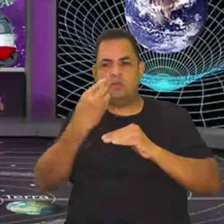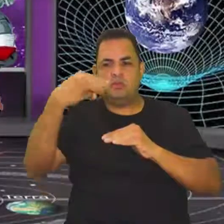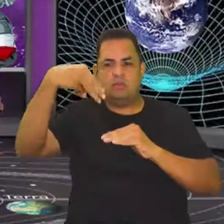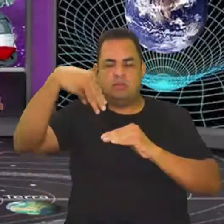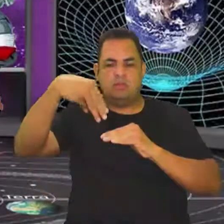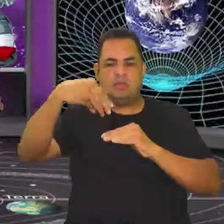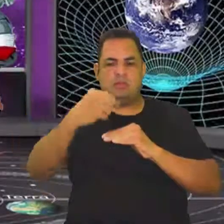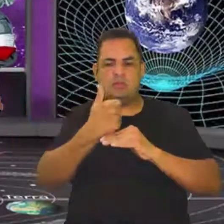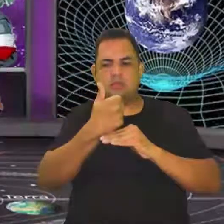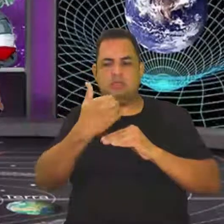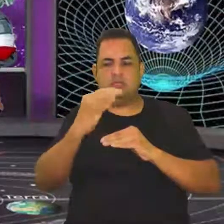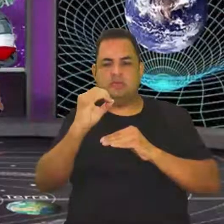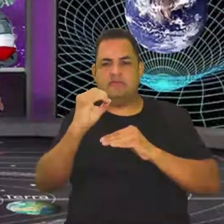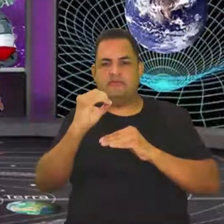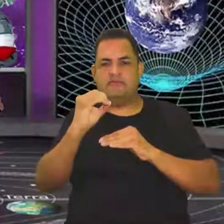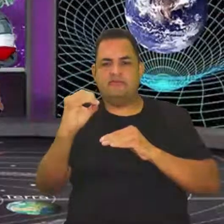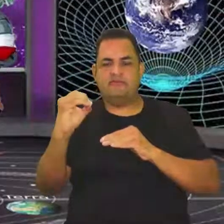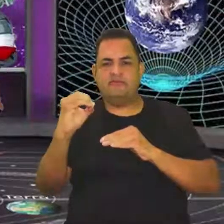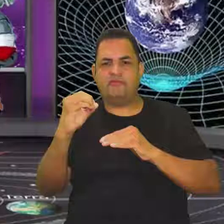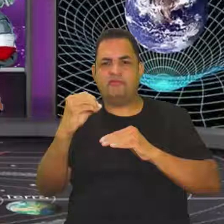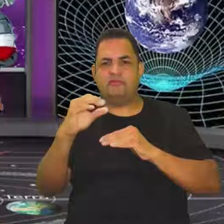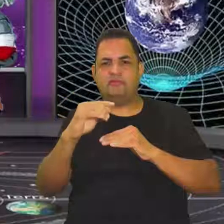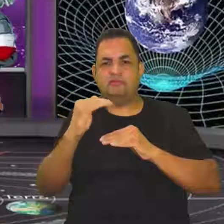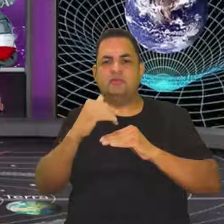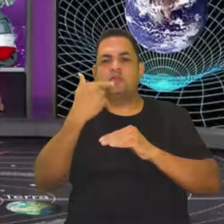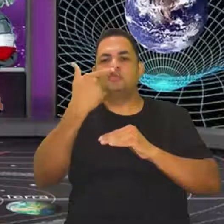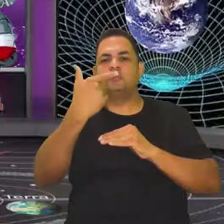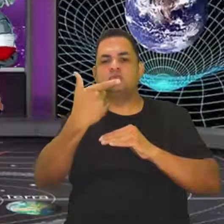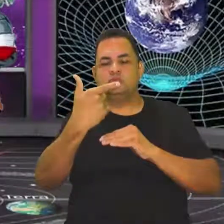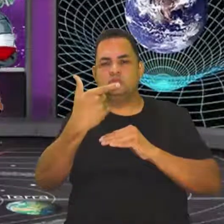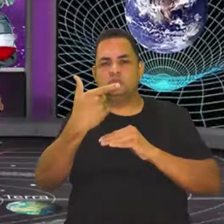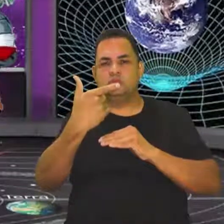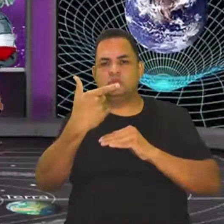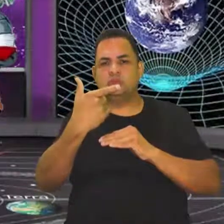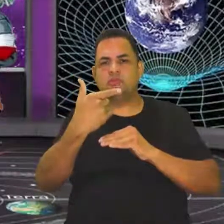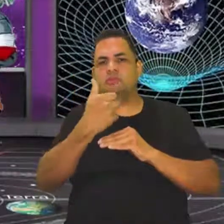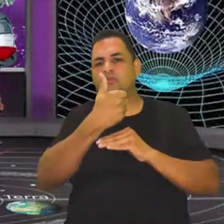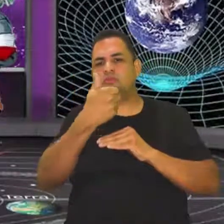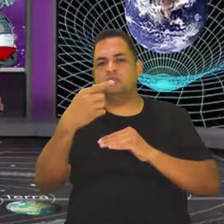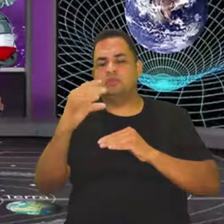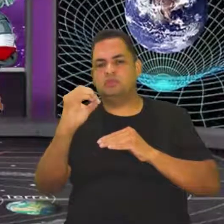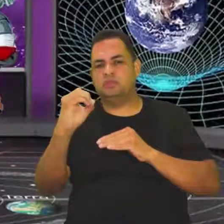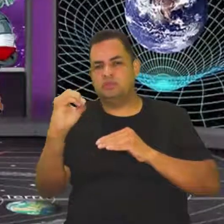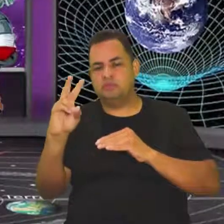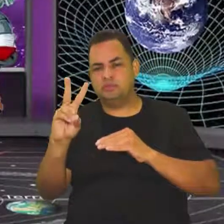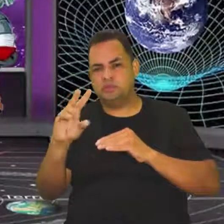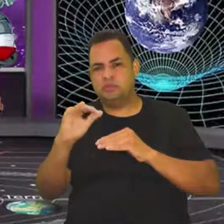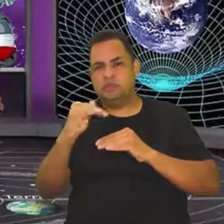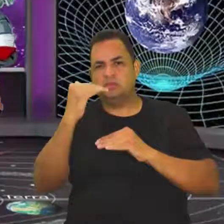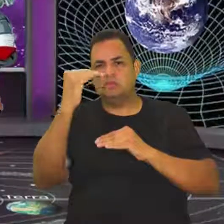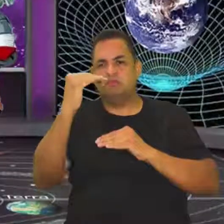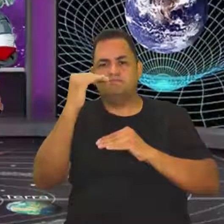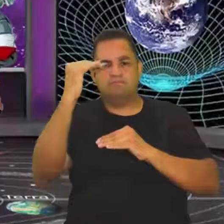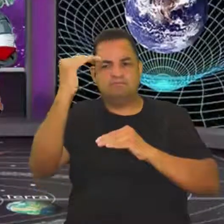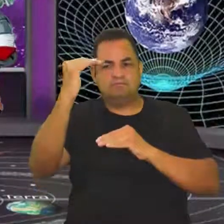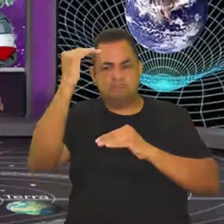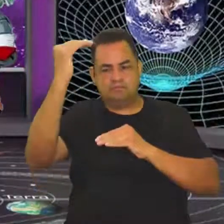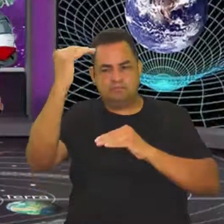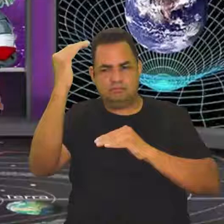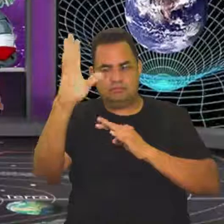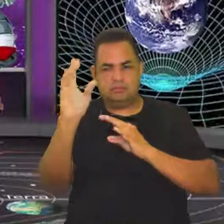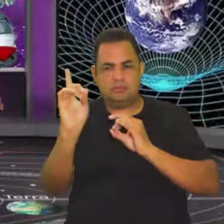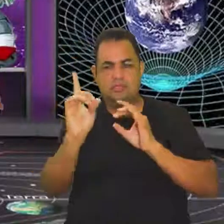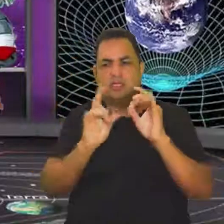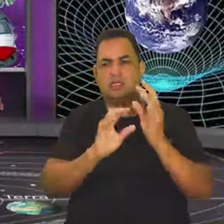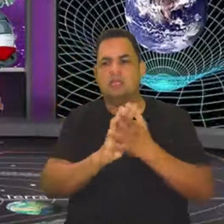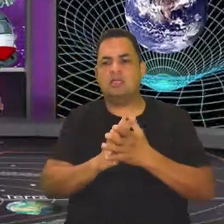A partir do segundo, 200 volts. A partir do terceiro, você vai aumentando a cada